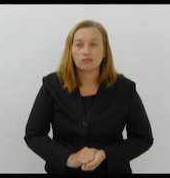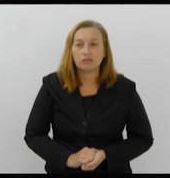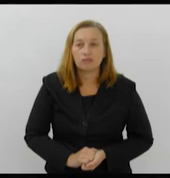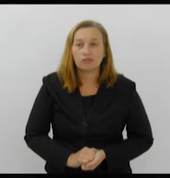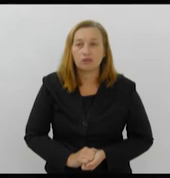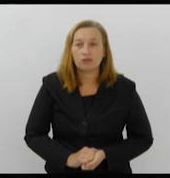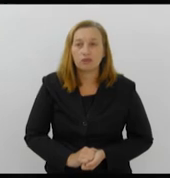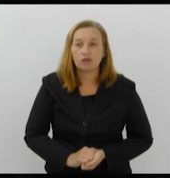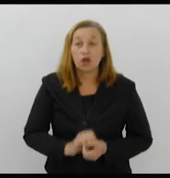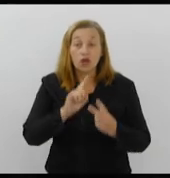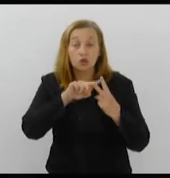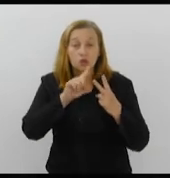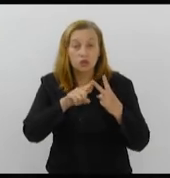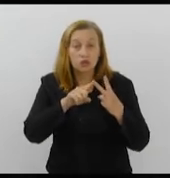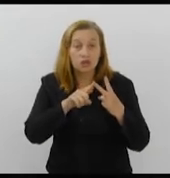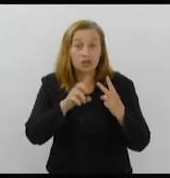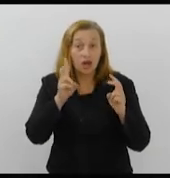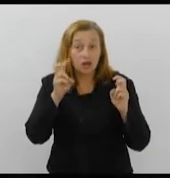Em dois casos que disse aqui,